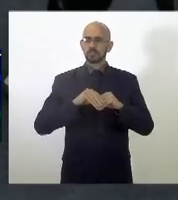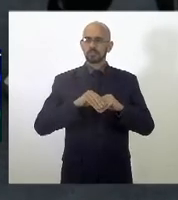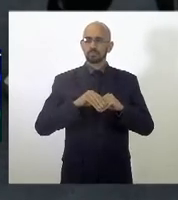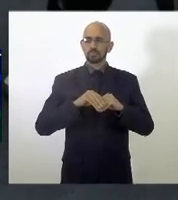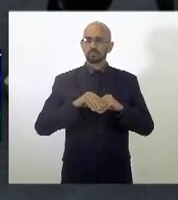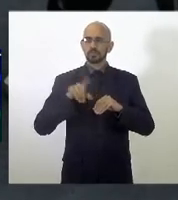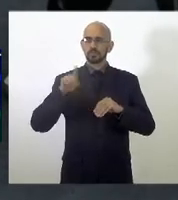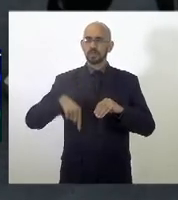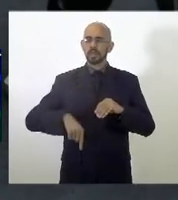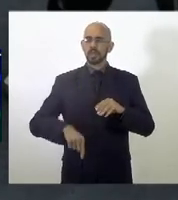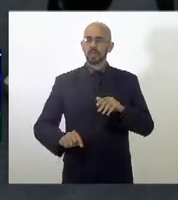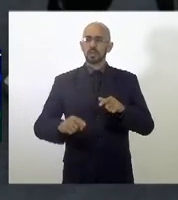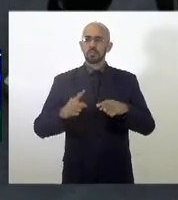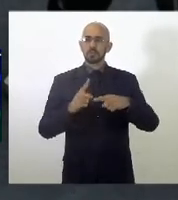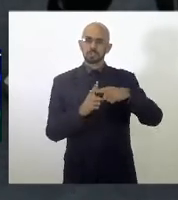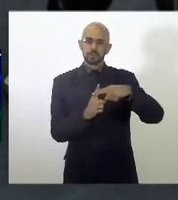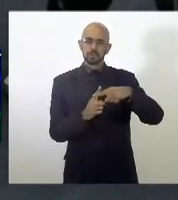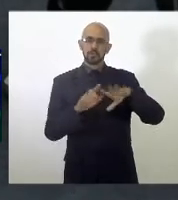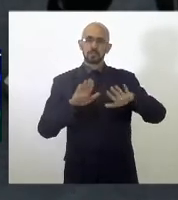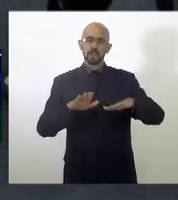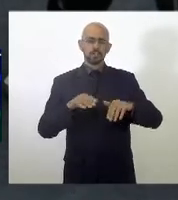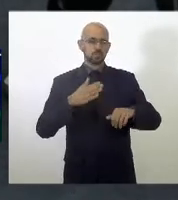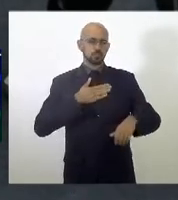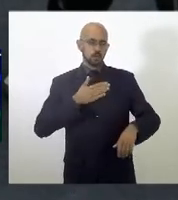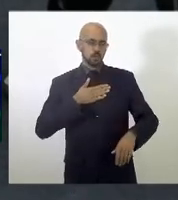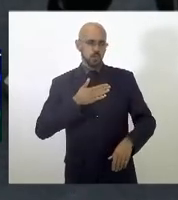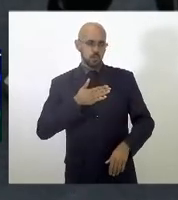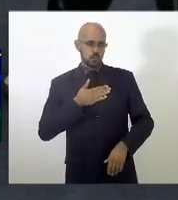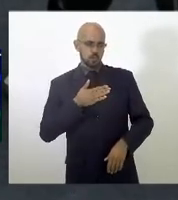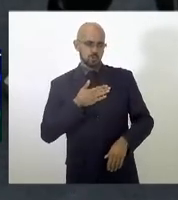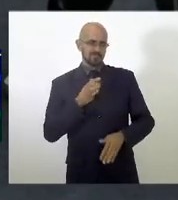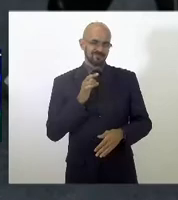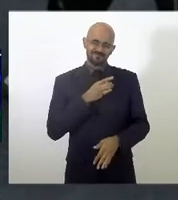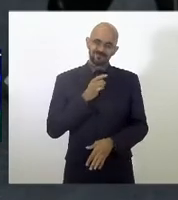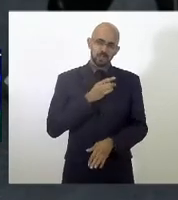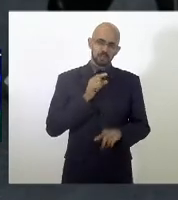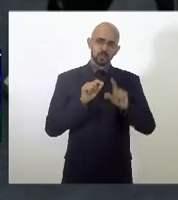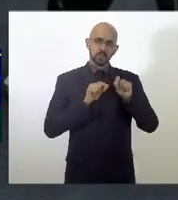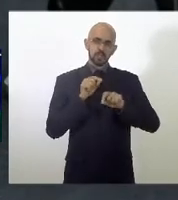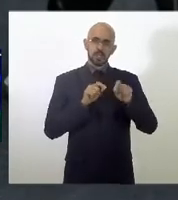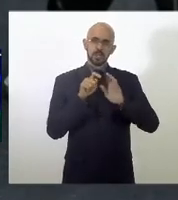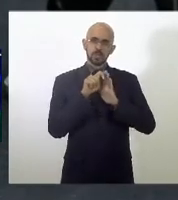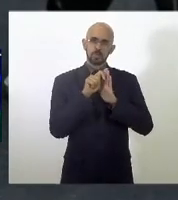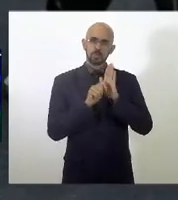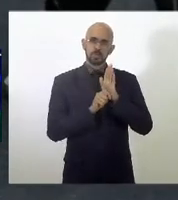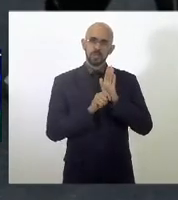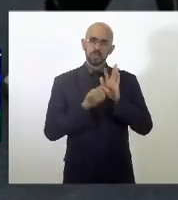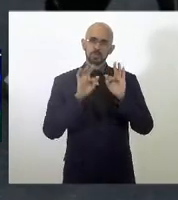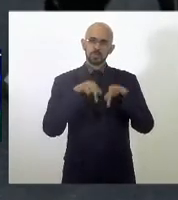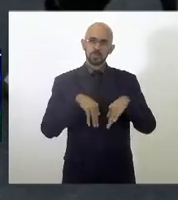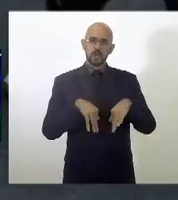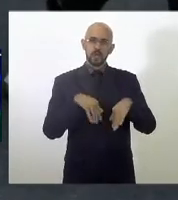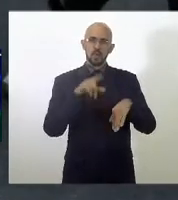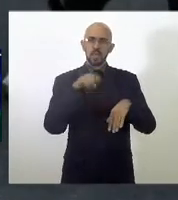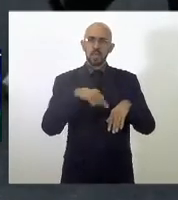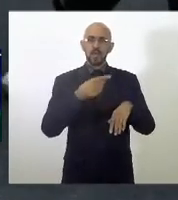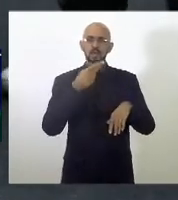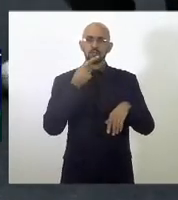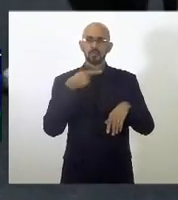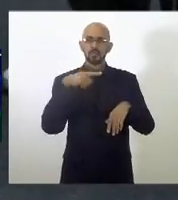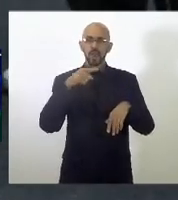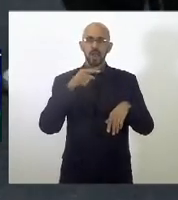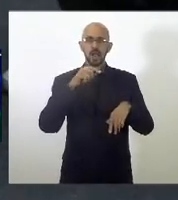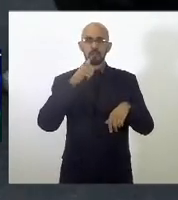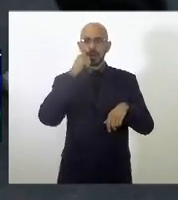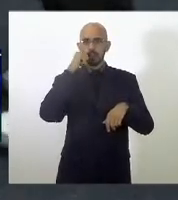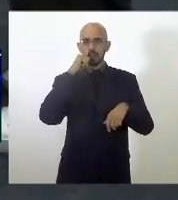Mas o meu receio, Valdec, é o texto do substitutivo ter entrado essa distinção específica para a mulher